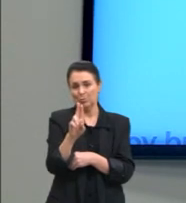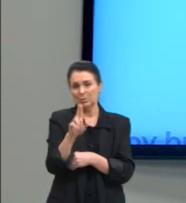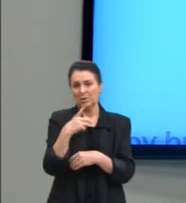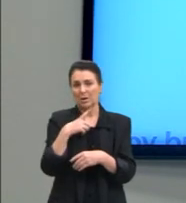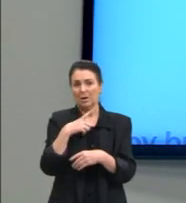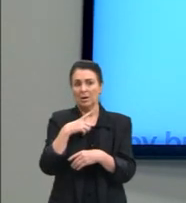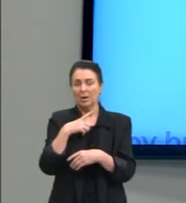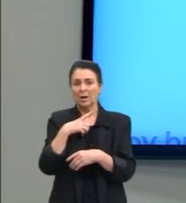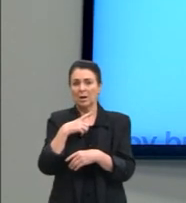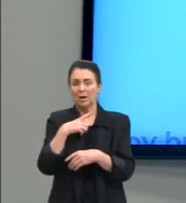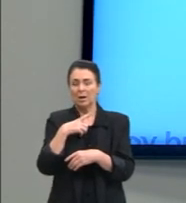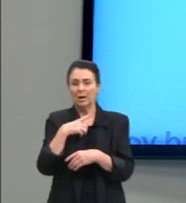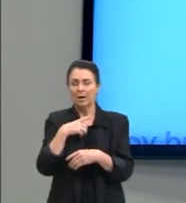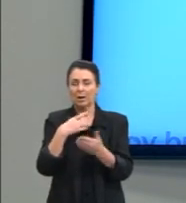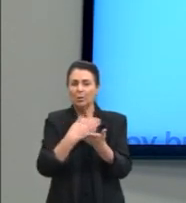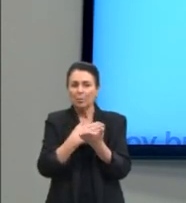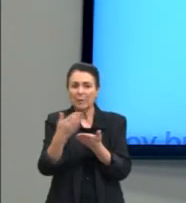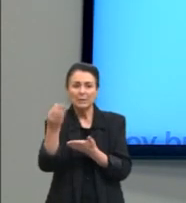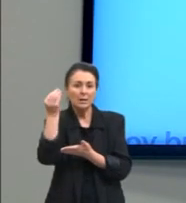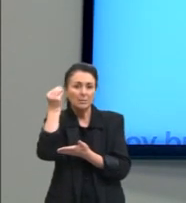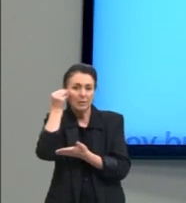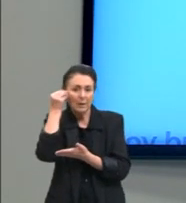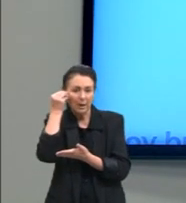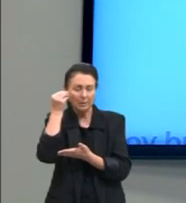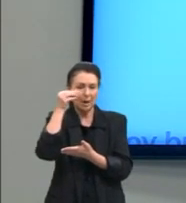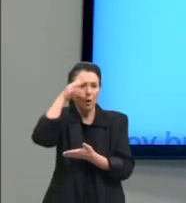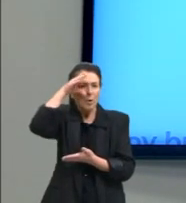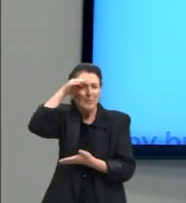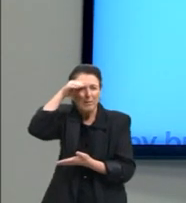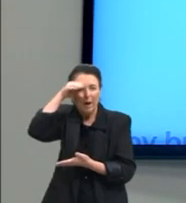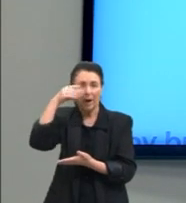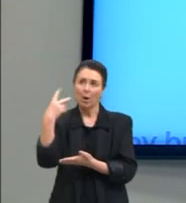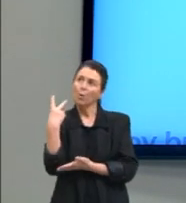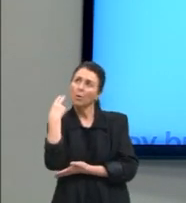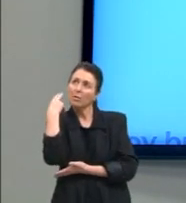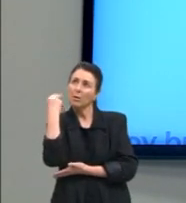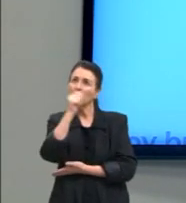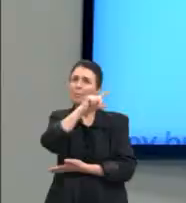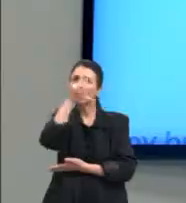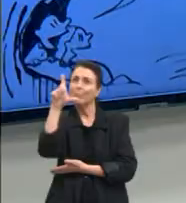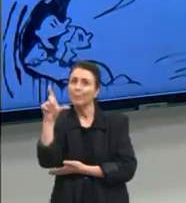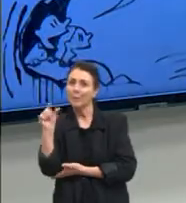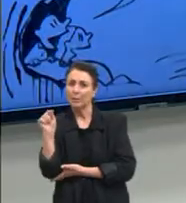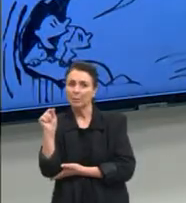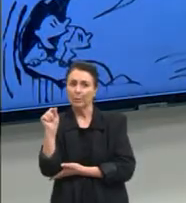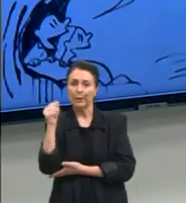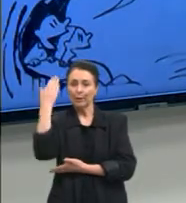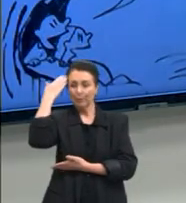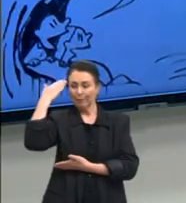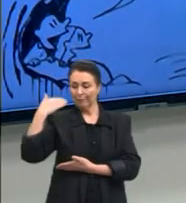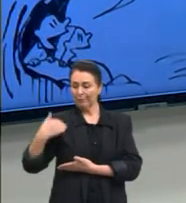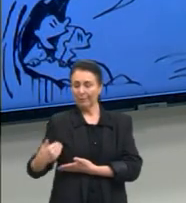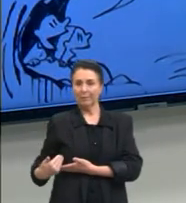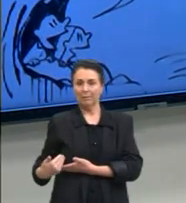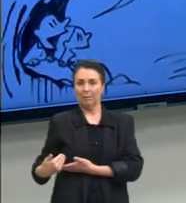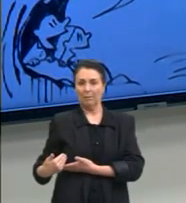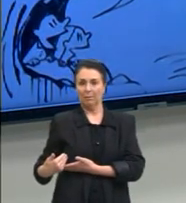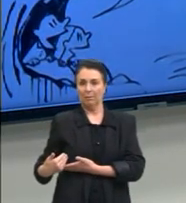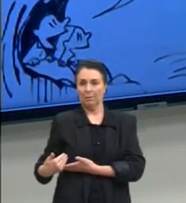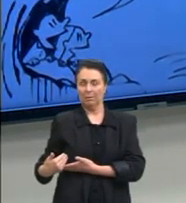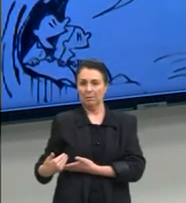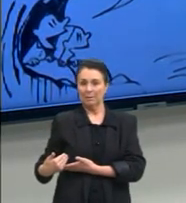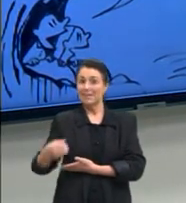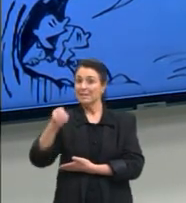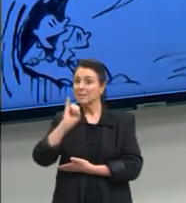exemplo essa experiência né o cortar o cabelo e uma determinada lua ele pode crescer eu não crescer até então a partir do momento que o